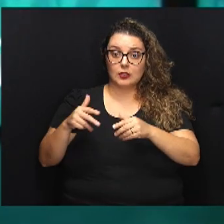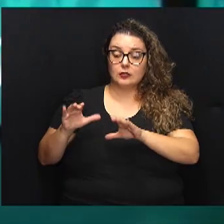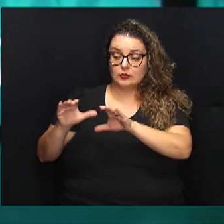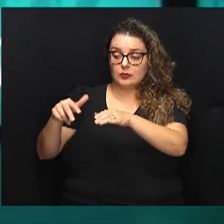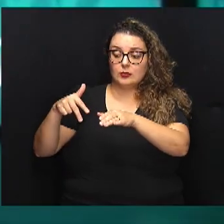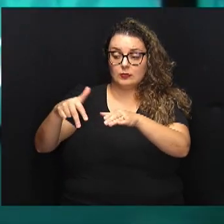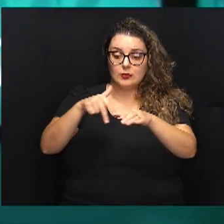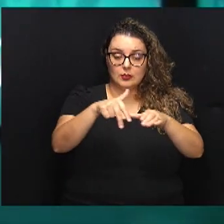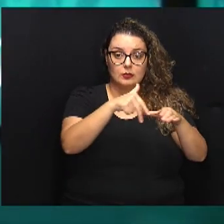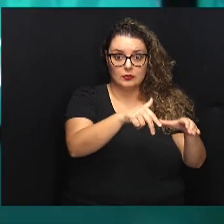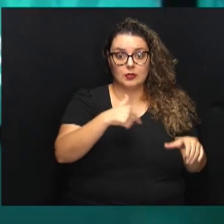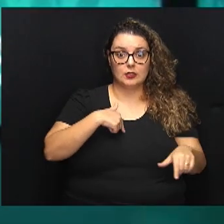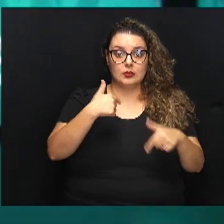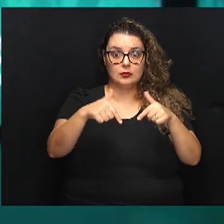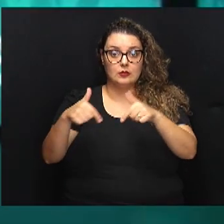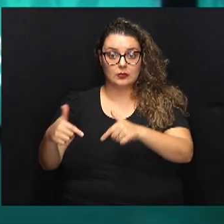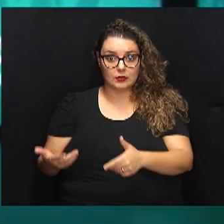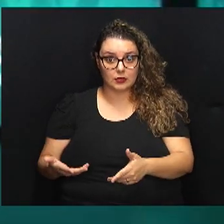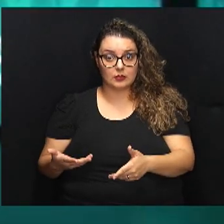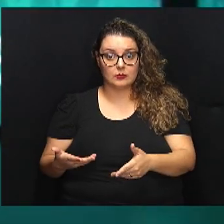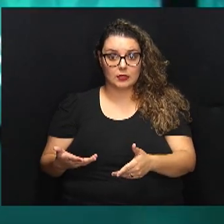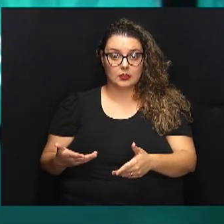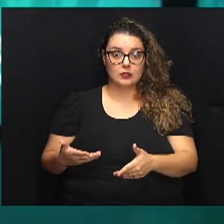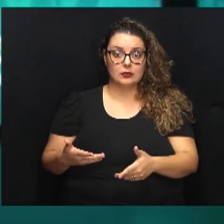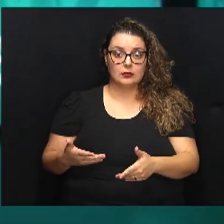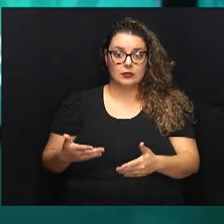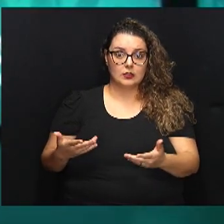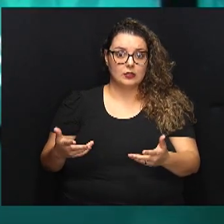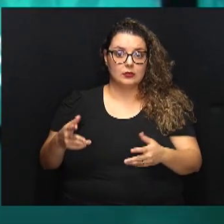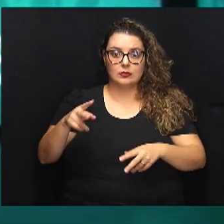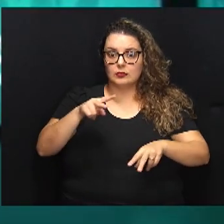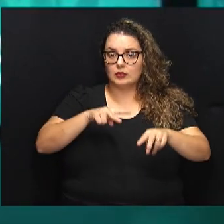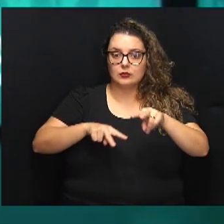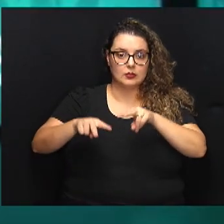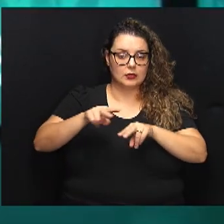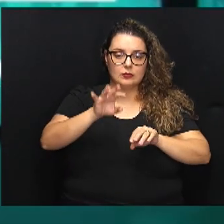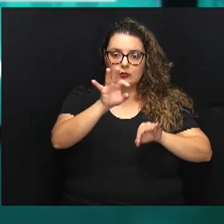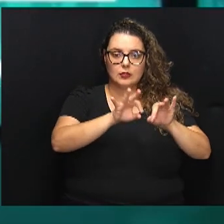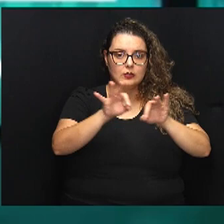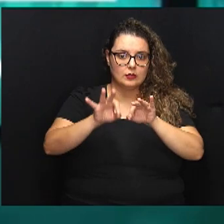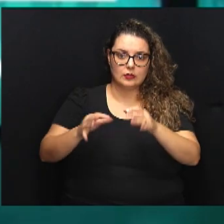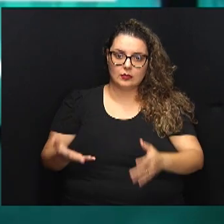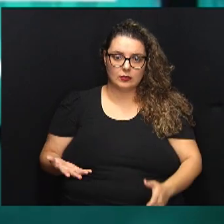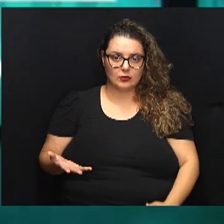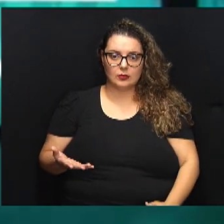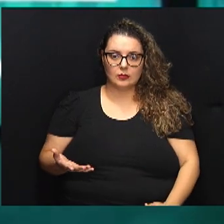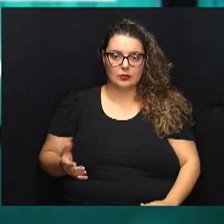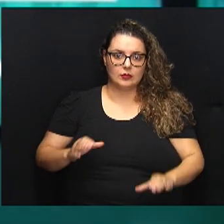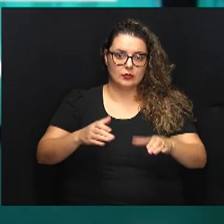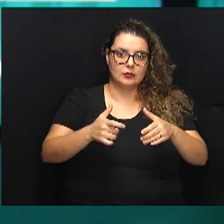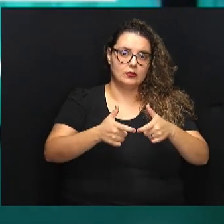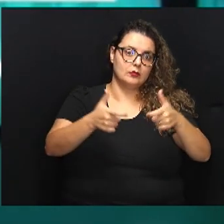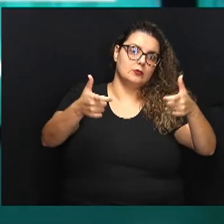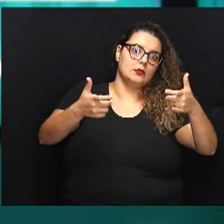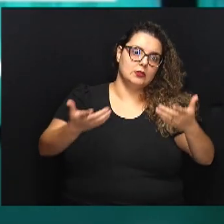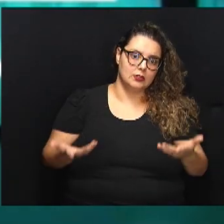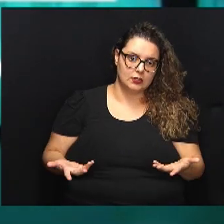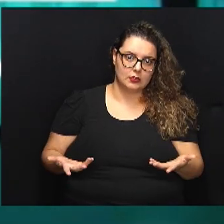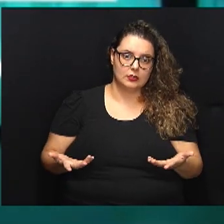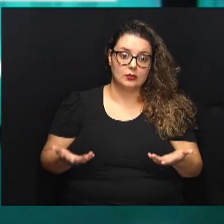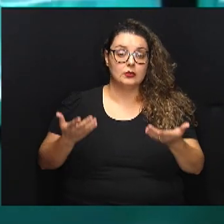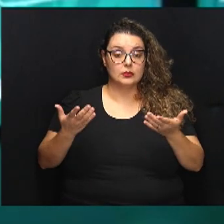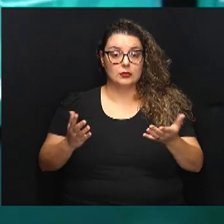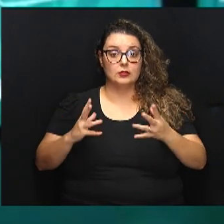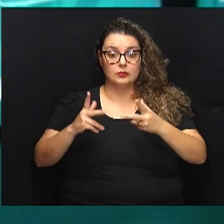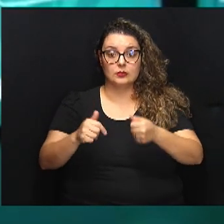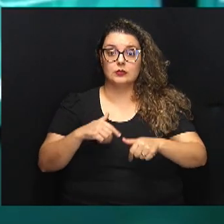clubes que eu trabalhei e passei, foi visualizando e projetando estar em um clube gigante. Então todos